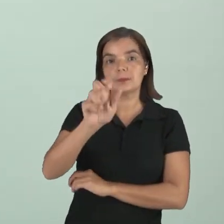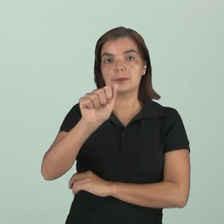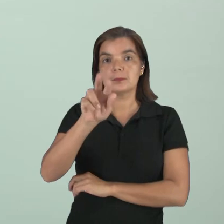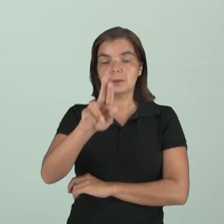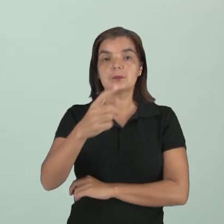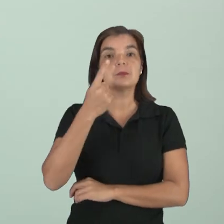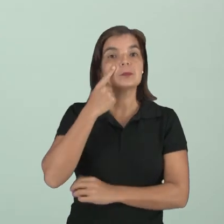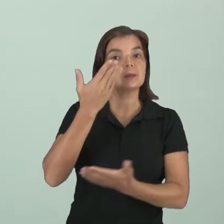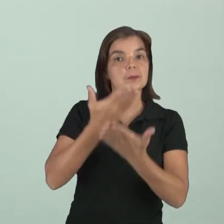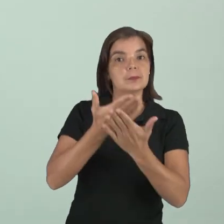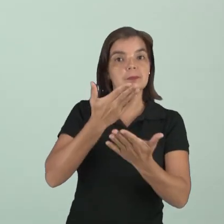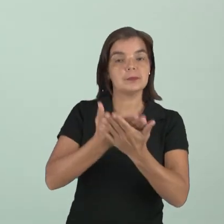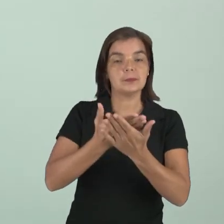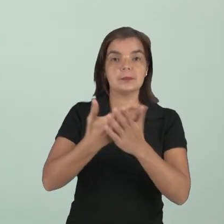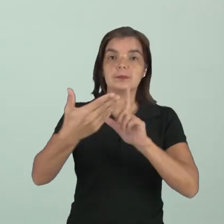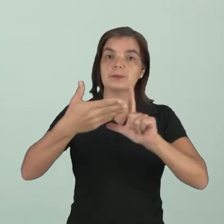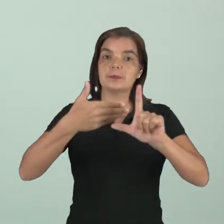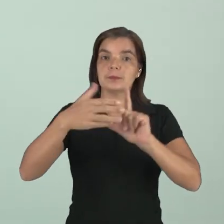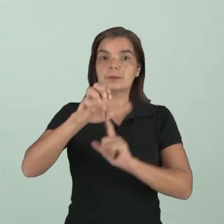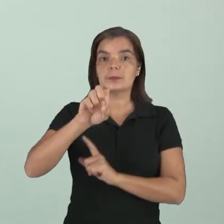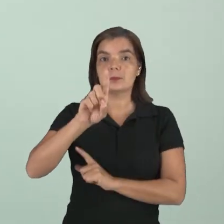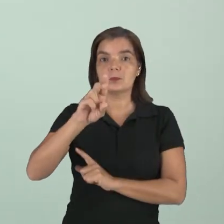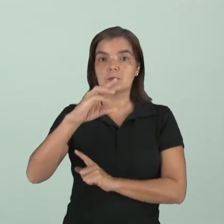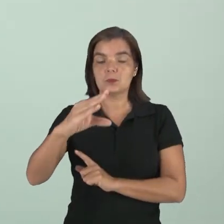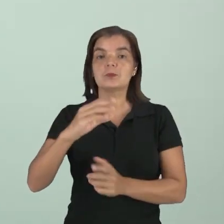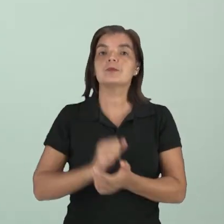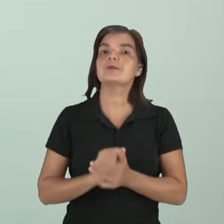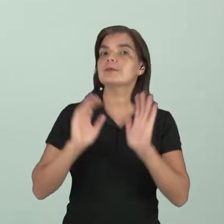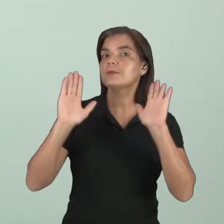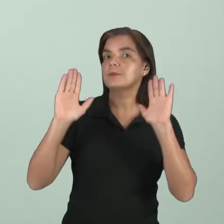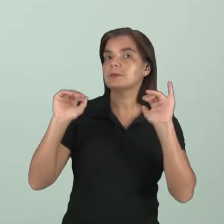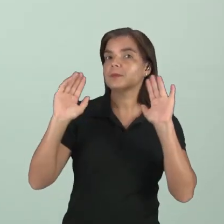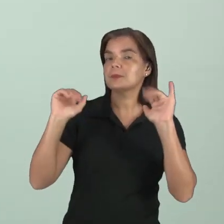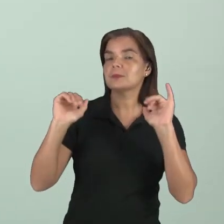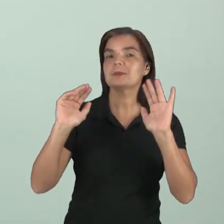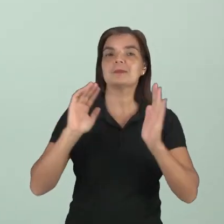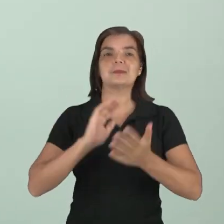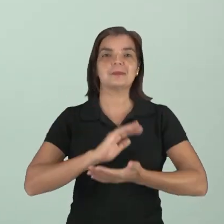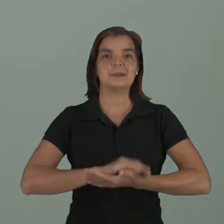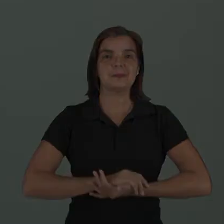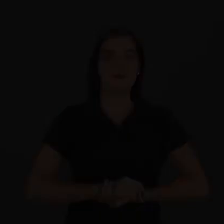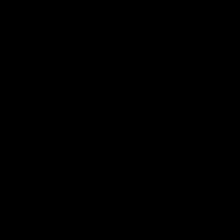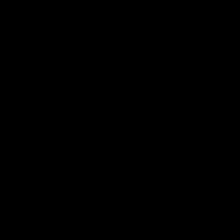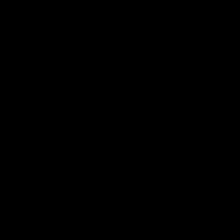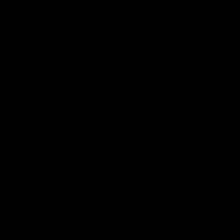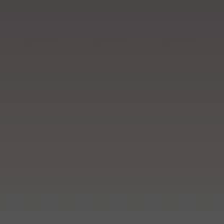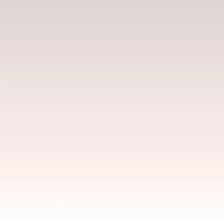Para rever essa aula, entre na plataforma Eduque e até a próxima aula.